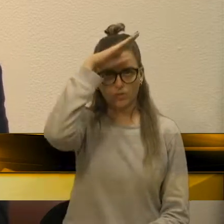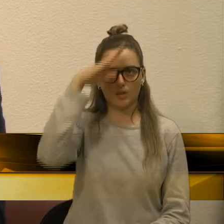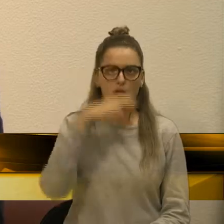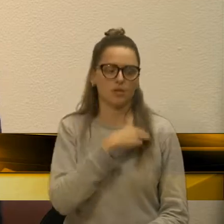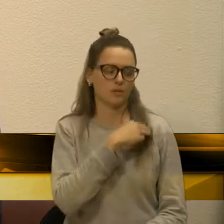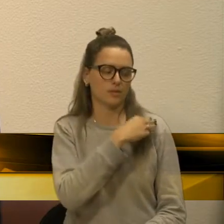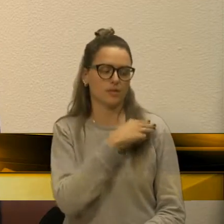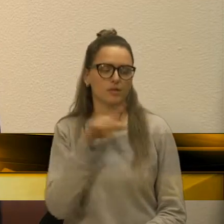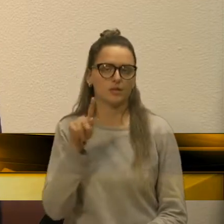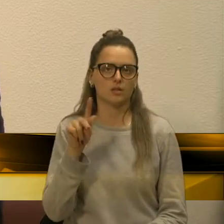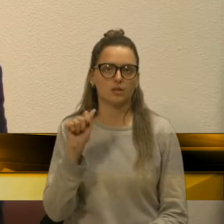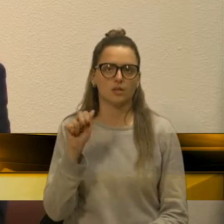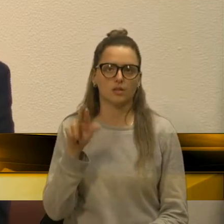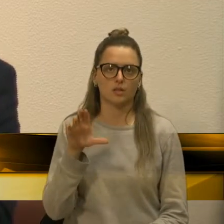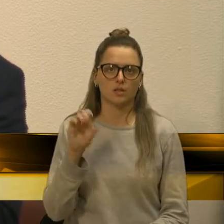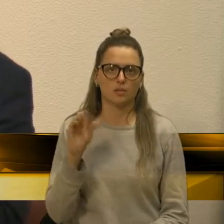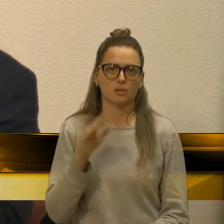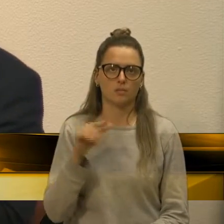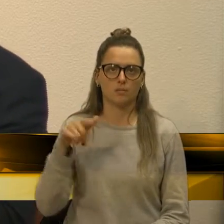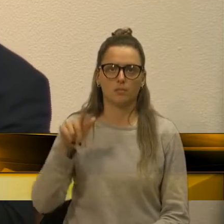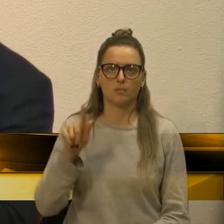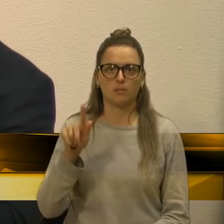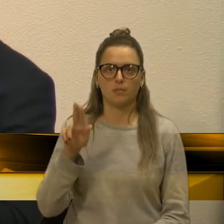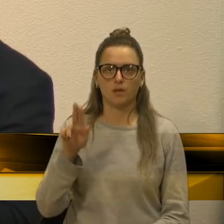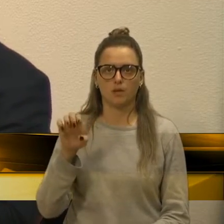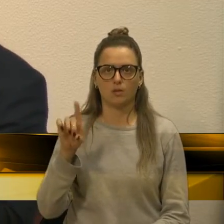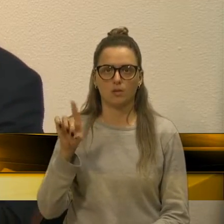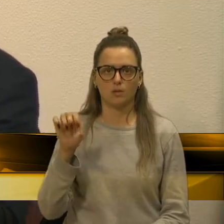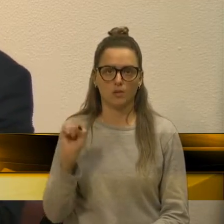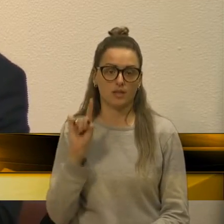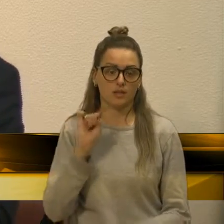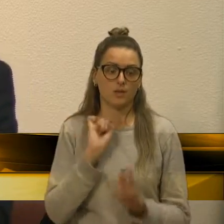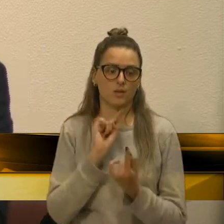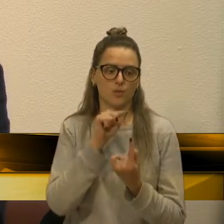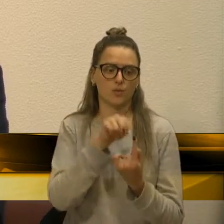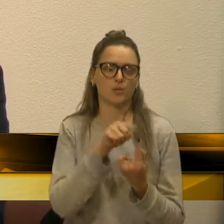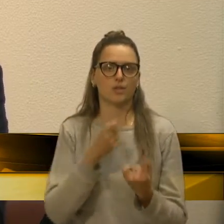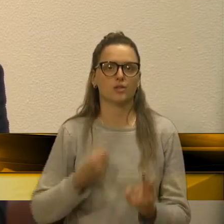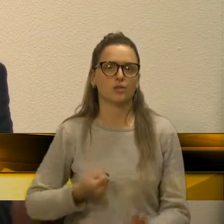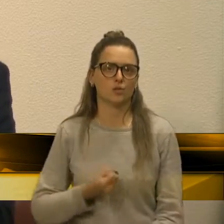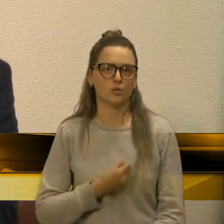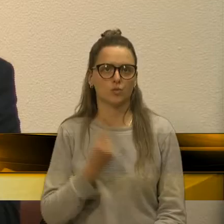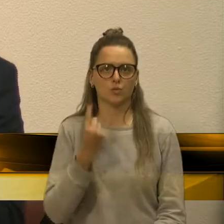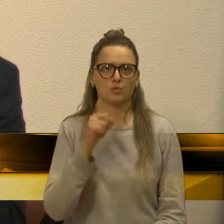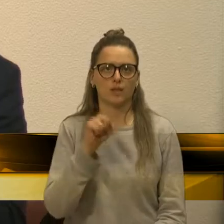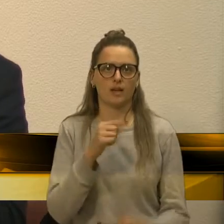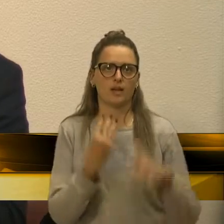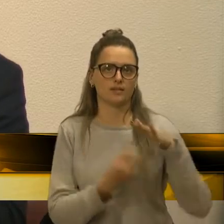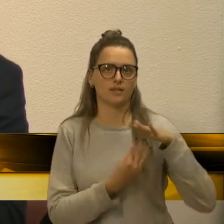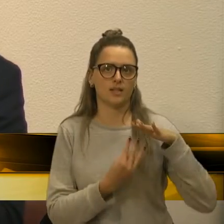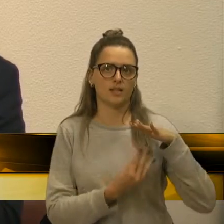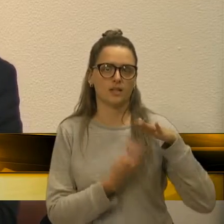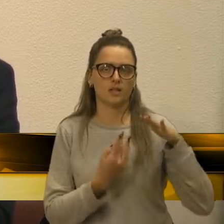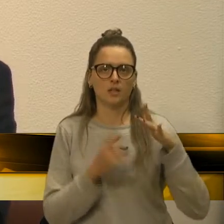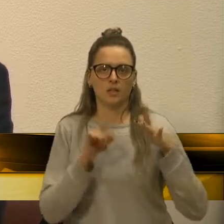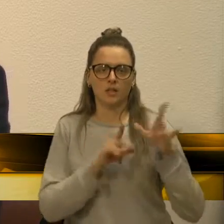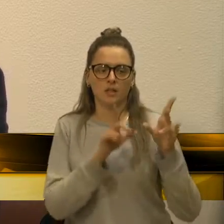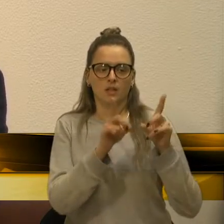Paulo Guedes. Quer dizer, é a finalidade, o objetivo número 1 é privatizar e vender os